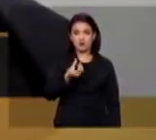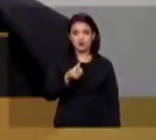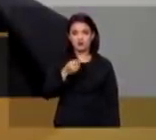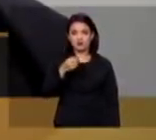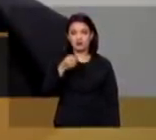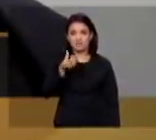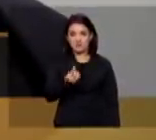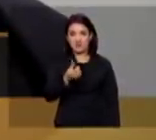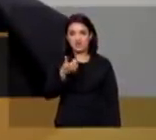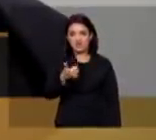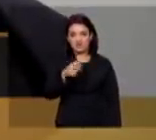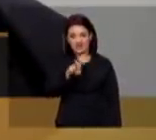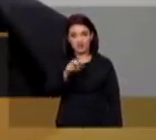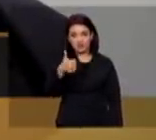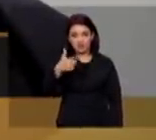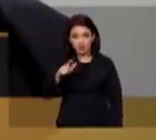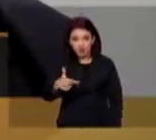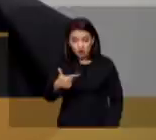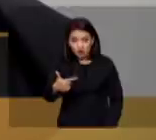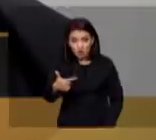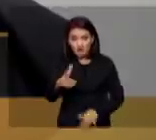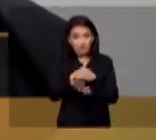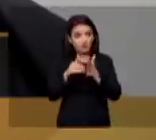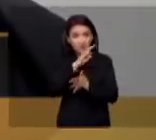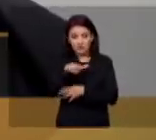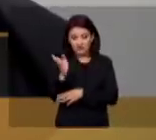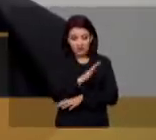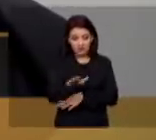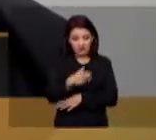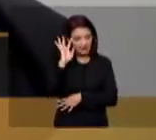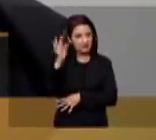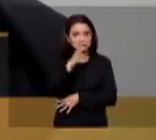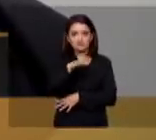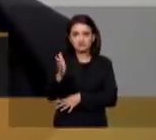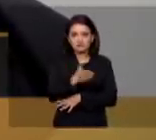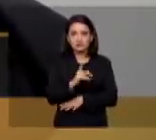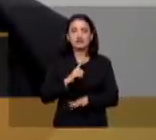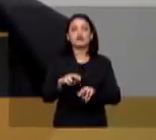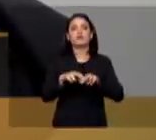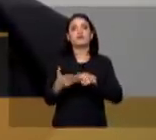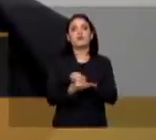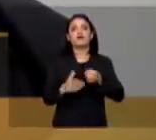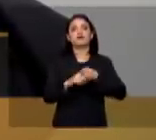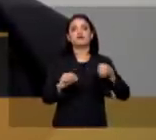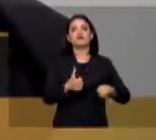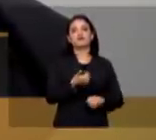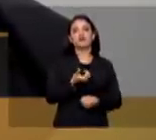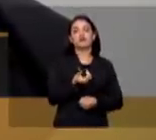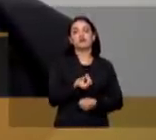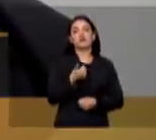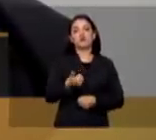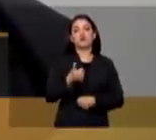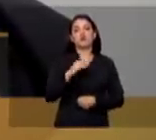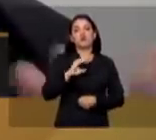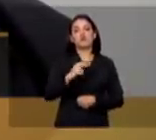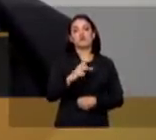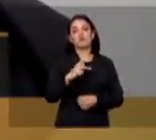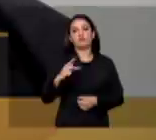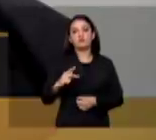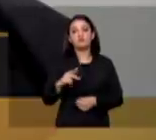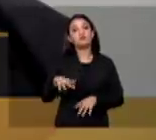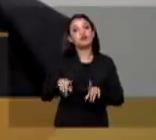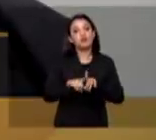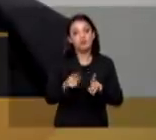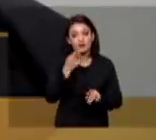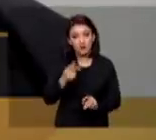50.46.512, incluindo os atos praticados na fase pré-processual e com fundamento no artigo 101 do Código de Processo Penal, determinava ainda que o